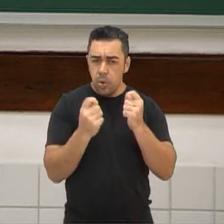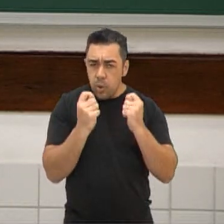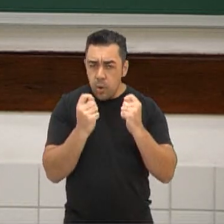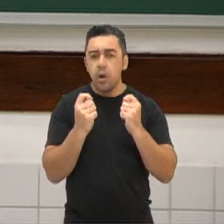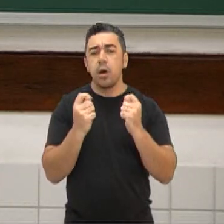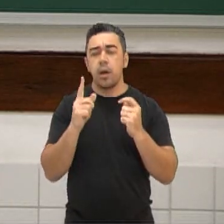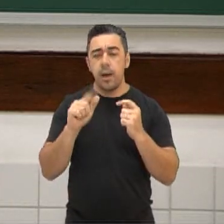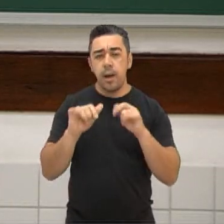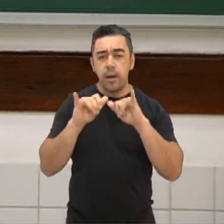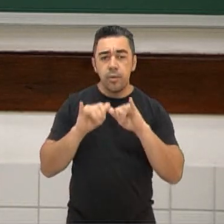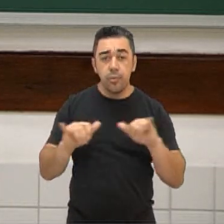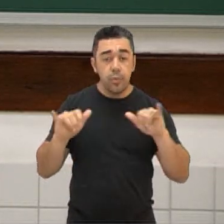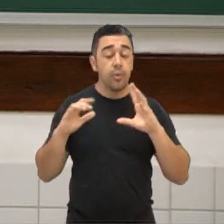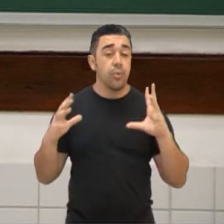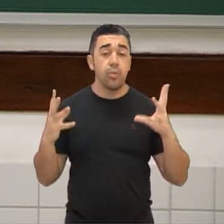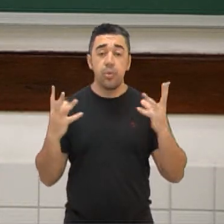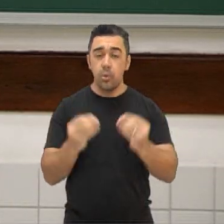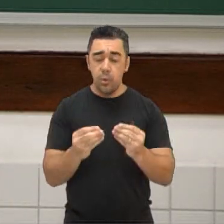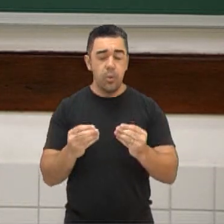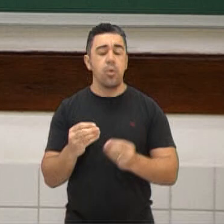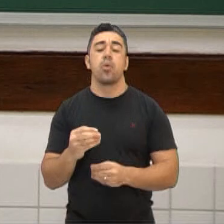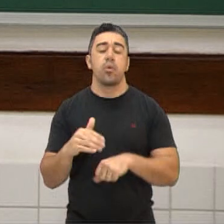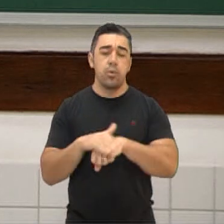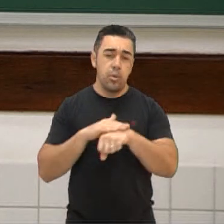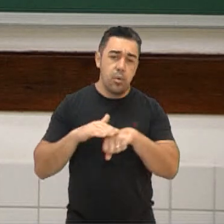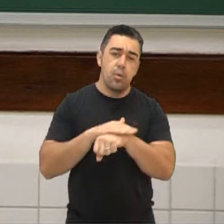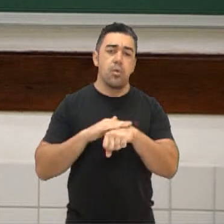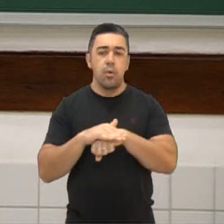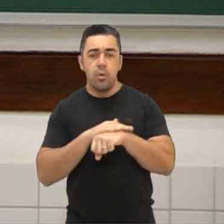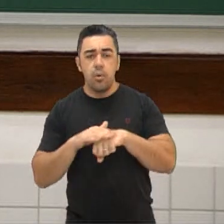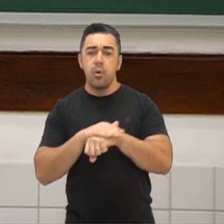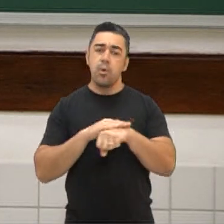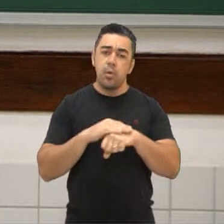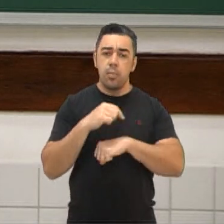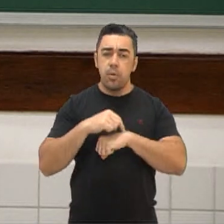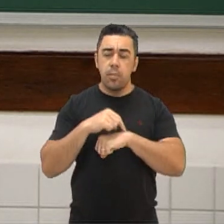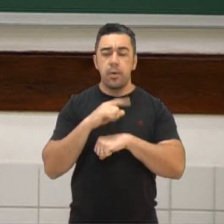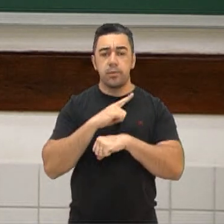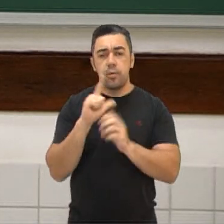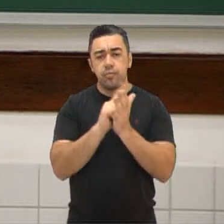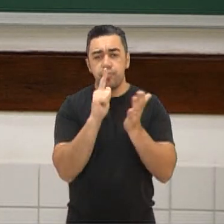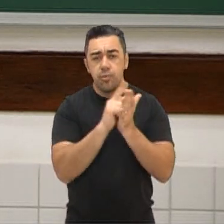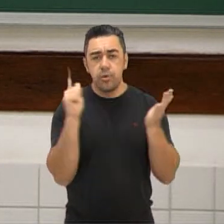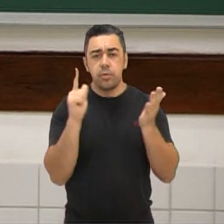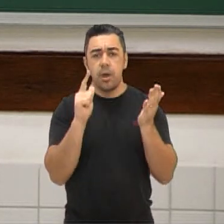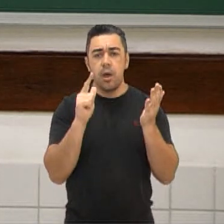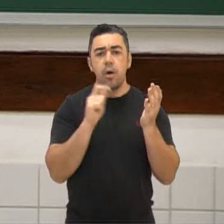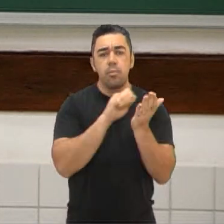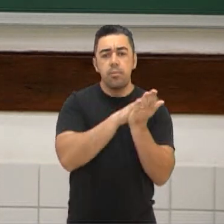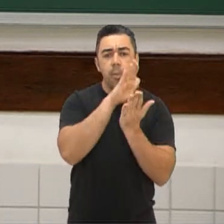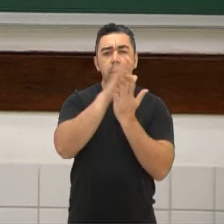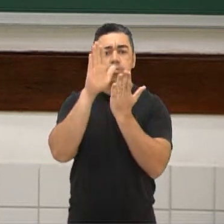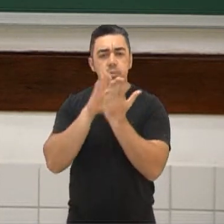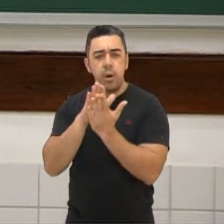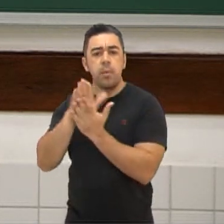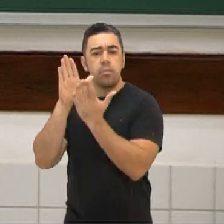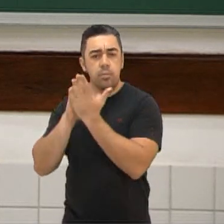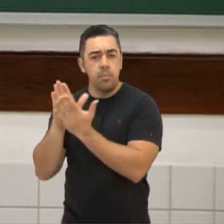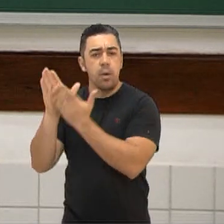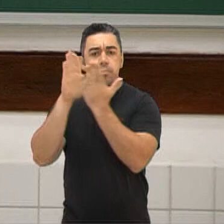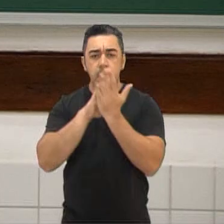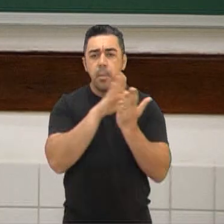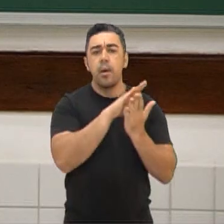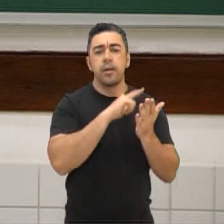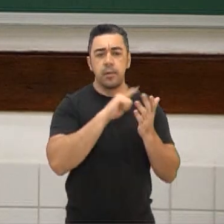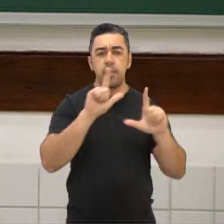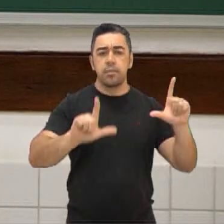Essa notícia sobre a qual todo mundo está falando no momento, que aparece em todas as capas de jornais, que aparece na TV o tempo